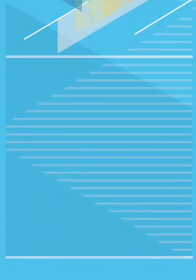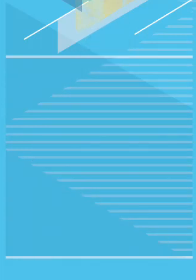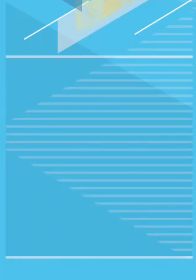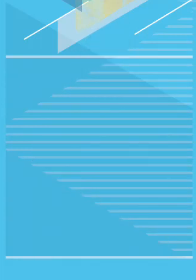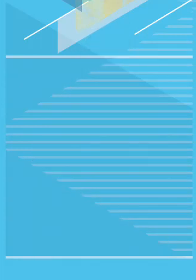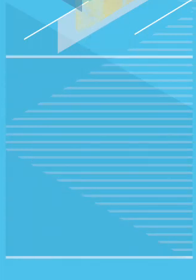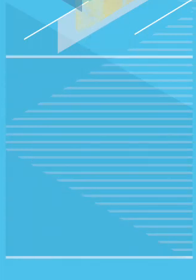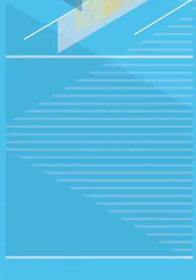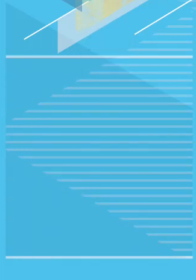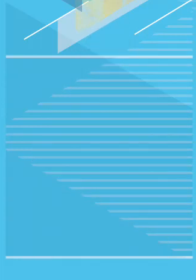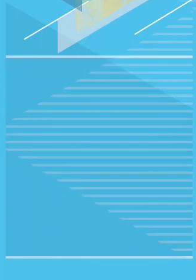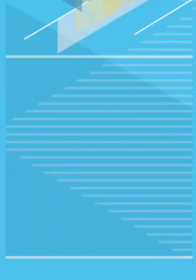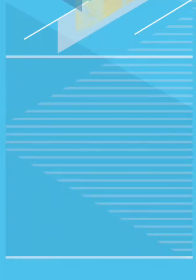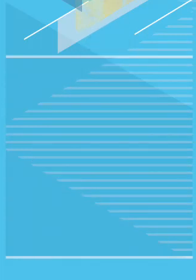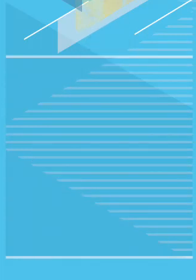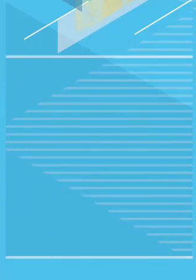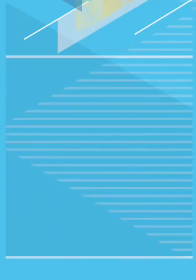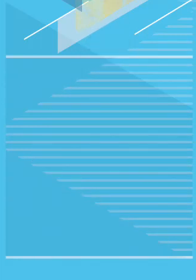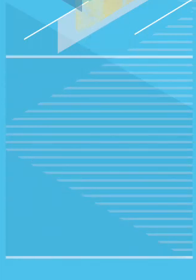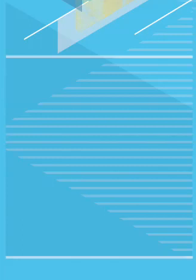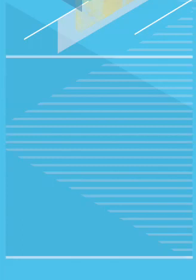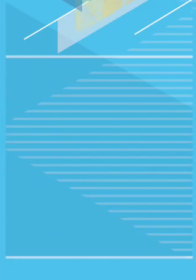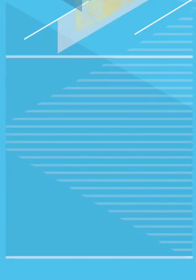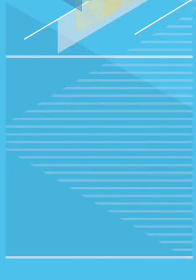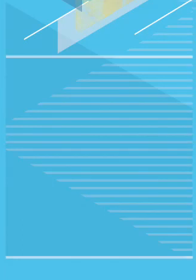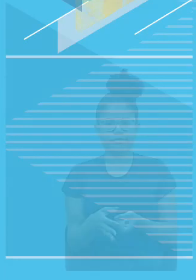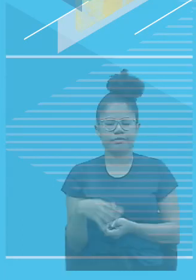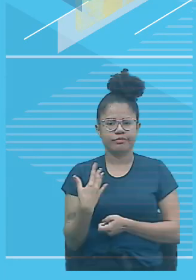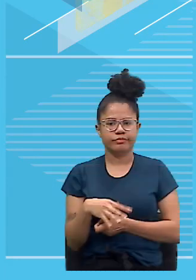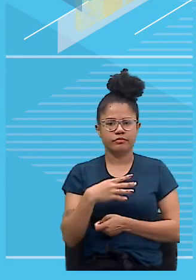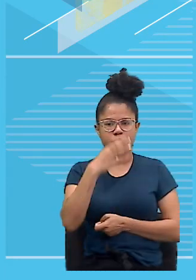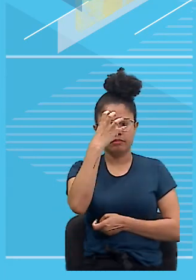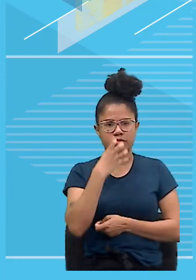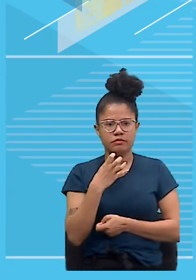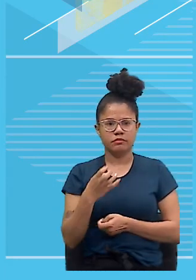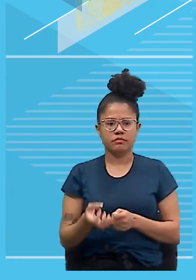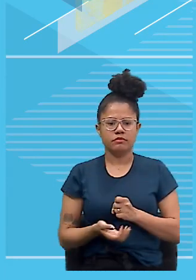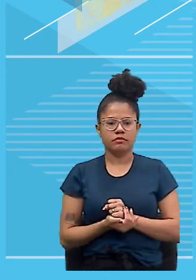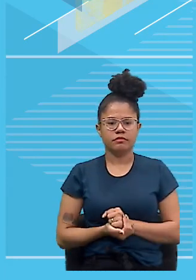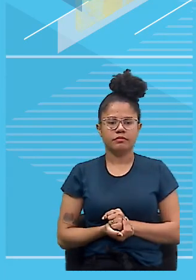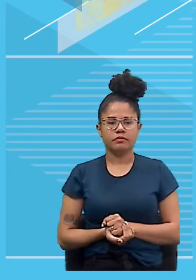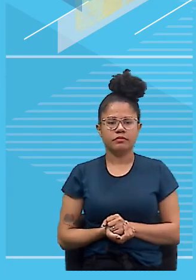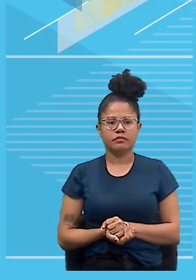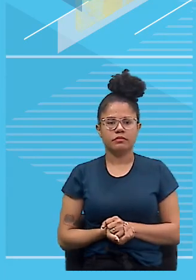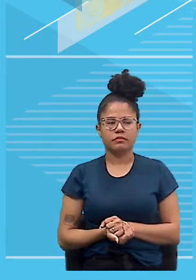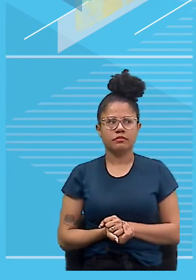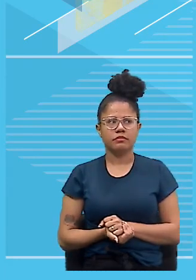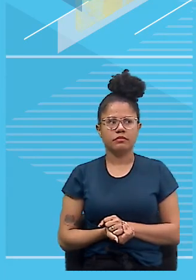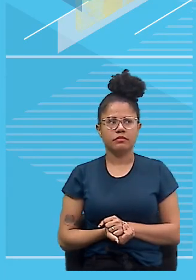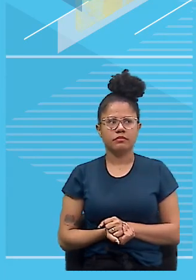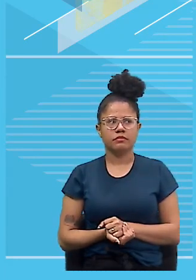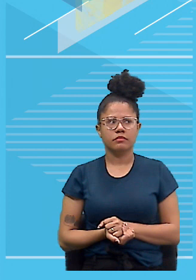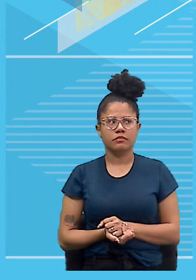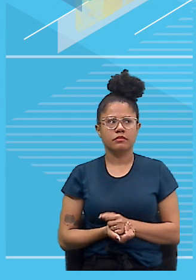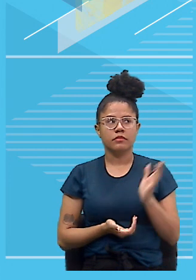conflito que eu já mostrei para vocês é assustador é assustador então só coloca